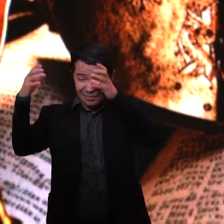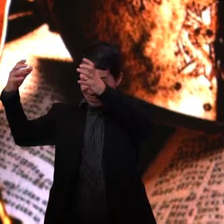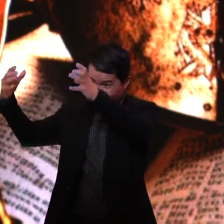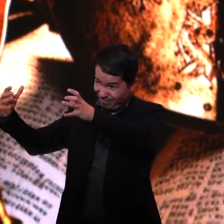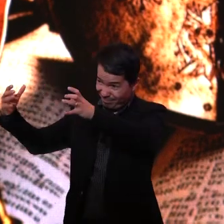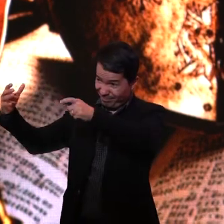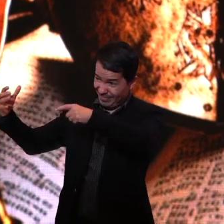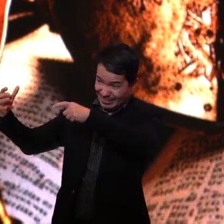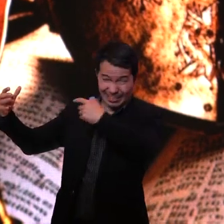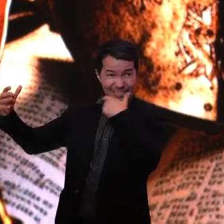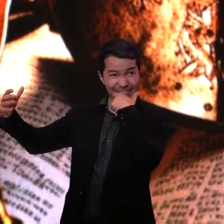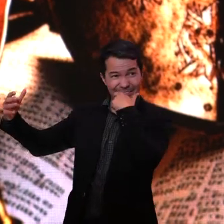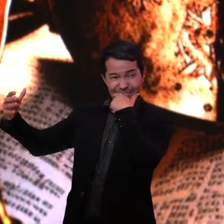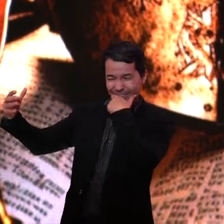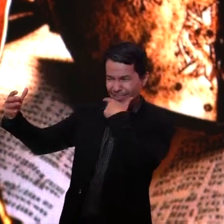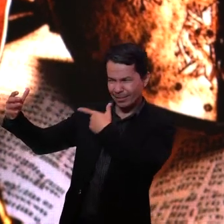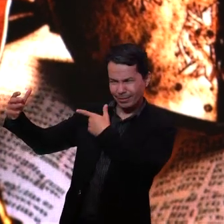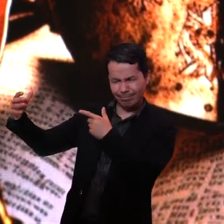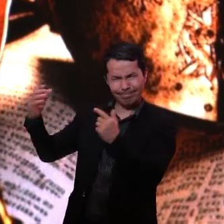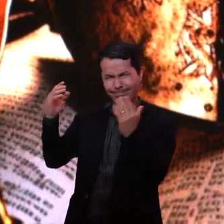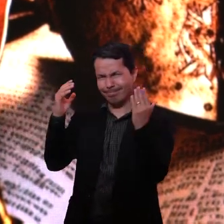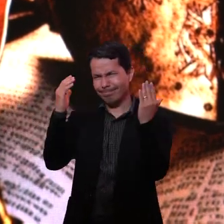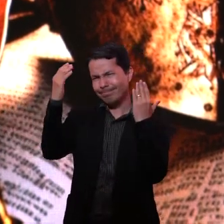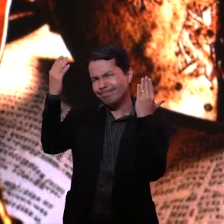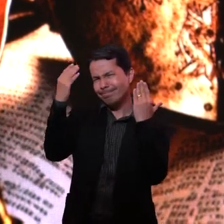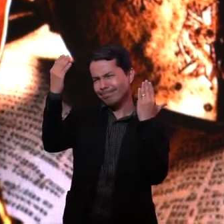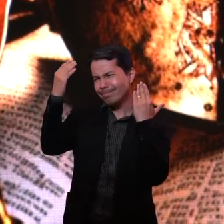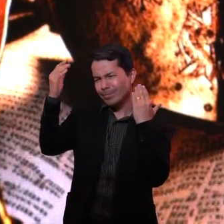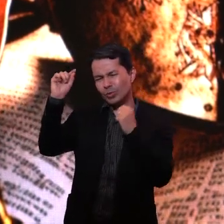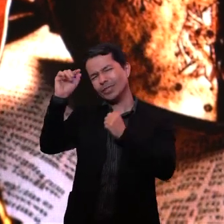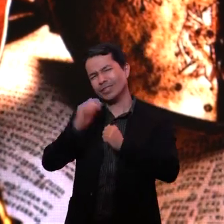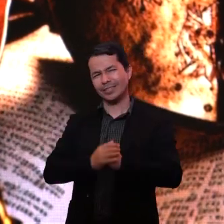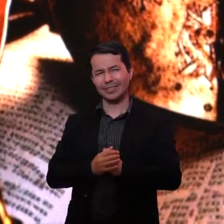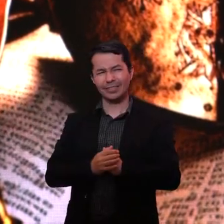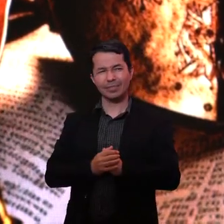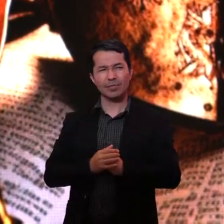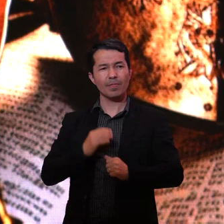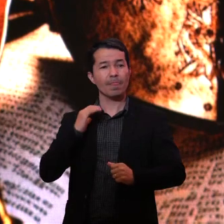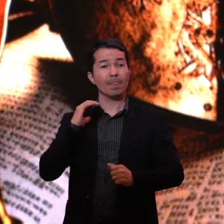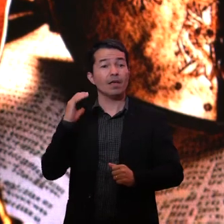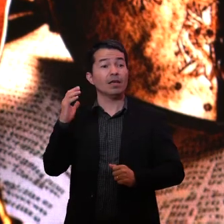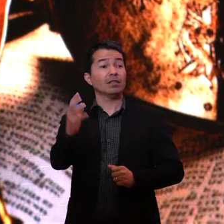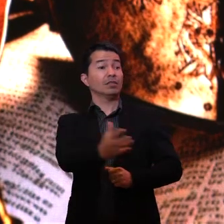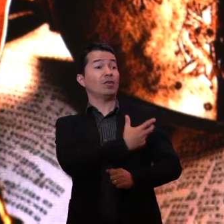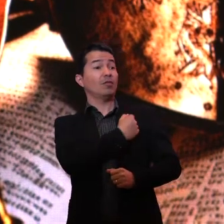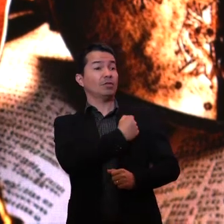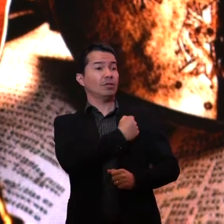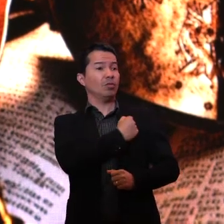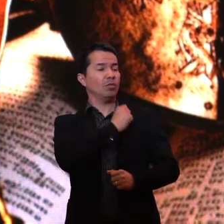é que a salvação é um tipo especial de esperança.